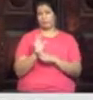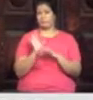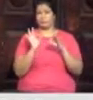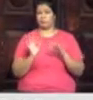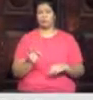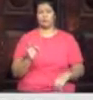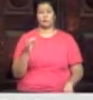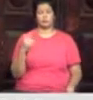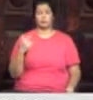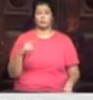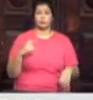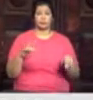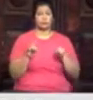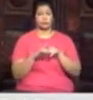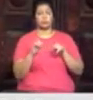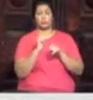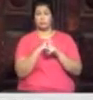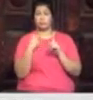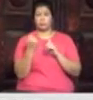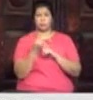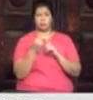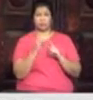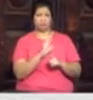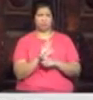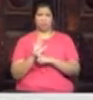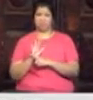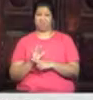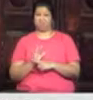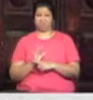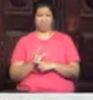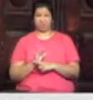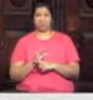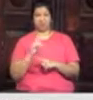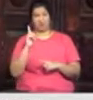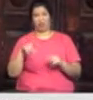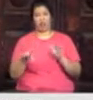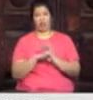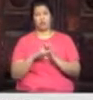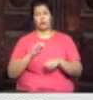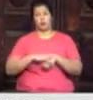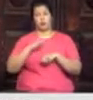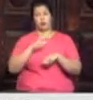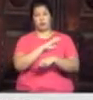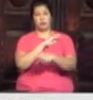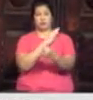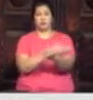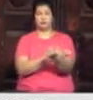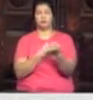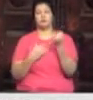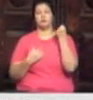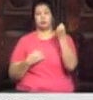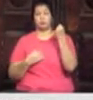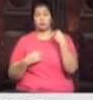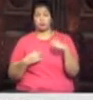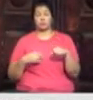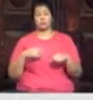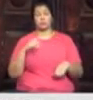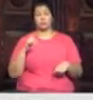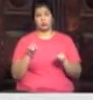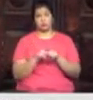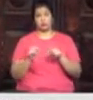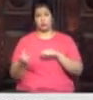trabalhadores e para a sociedade, disseminando-se a lei do mais forte. Somos contra esta agenda precarizante que se esconde por trás de um discurso